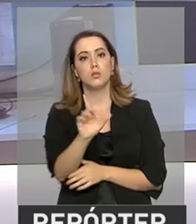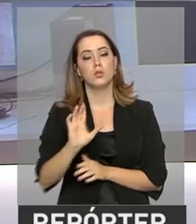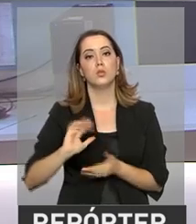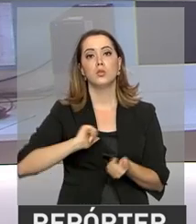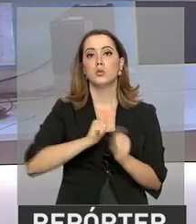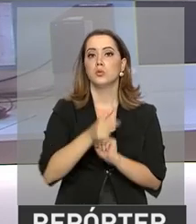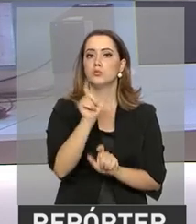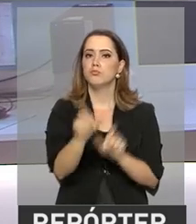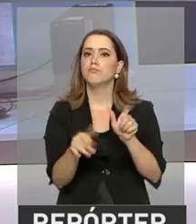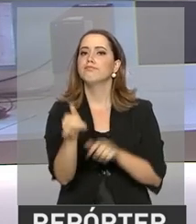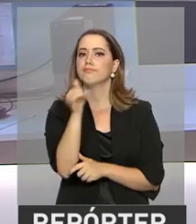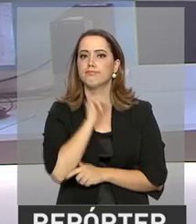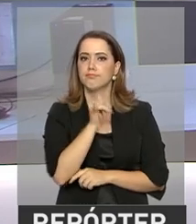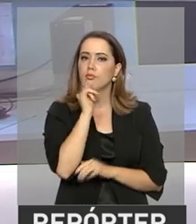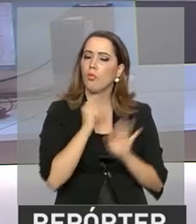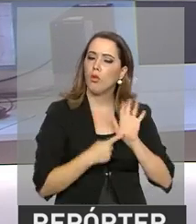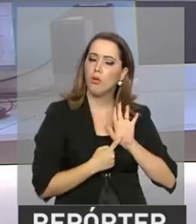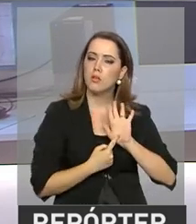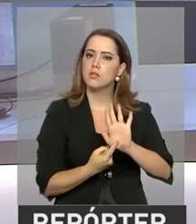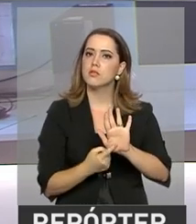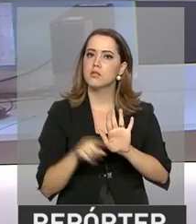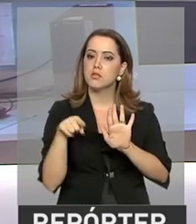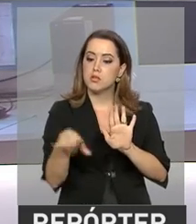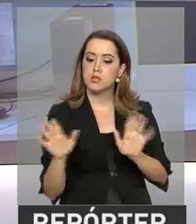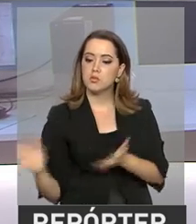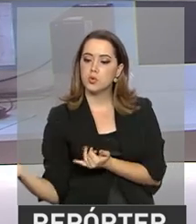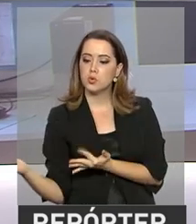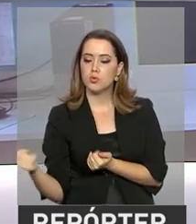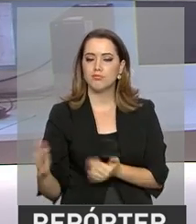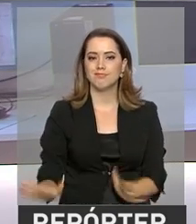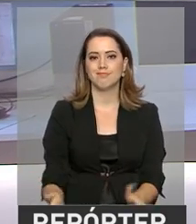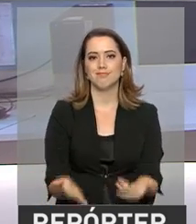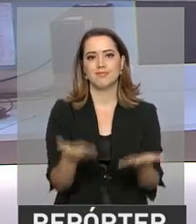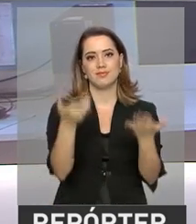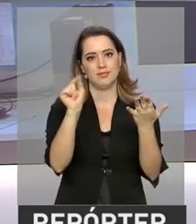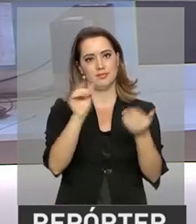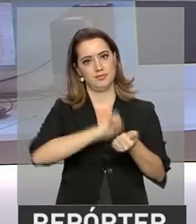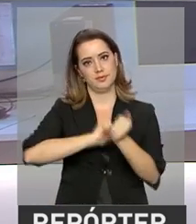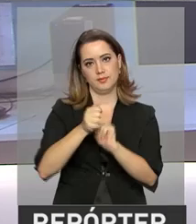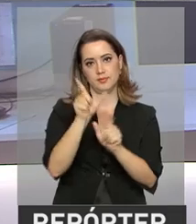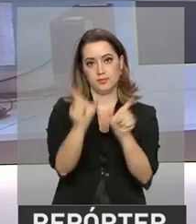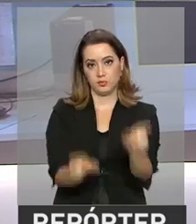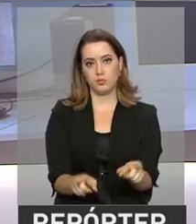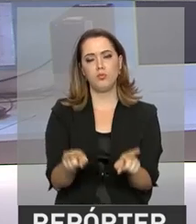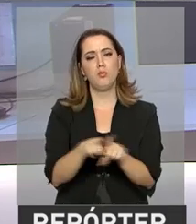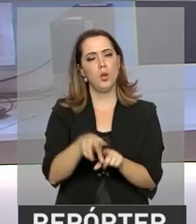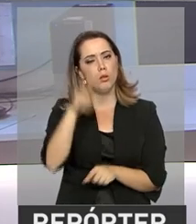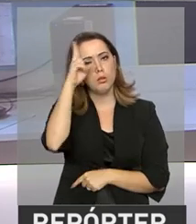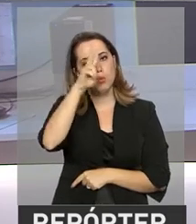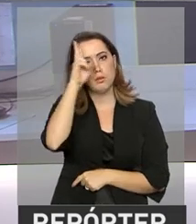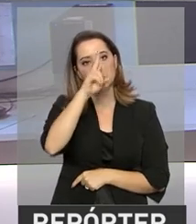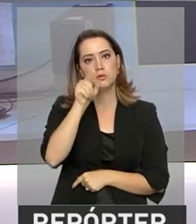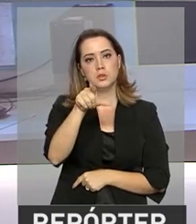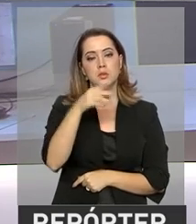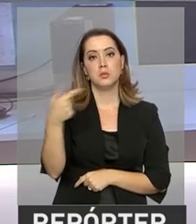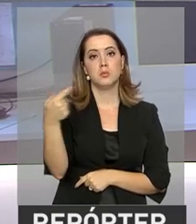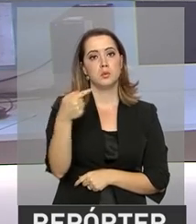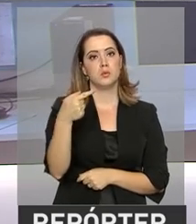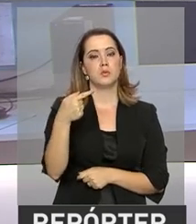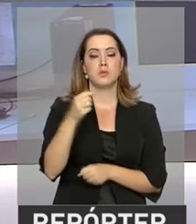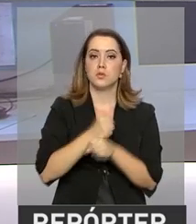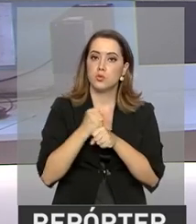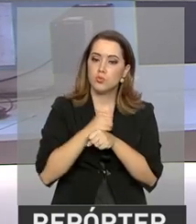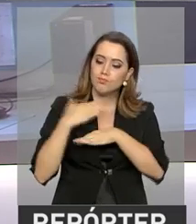são exemplo para a juventude brasileira se sentir incentivada a praticar esportes temer também lembrou que foram 7 anos de